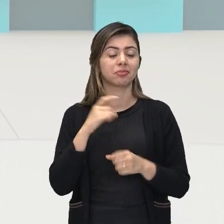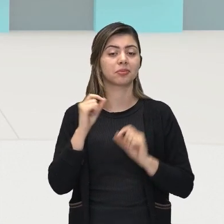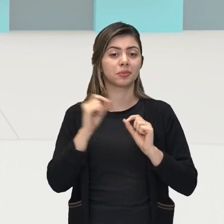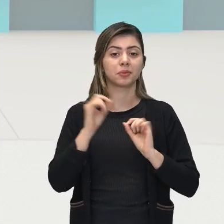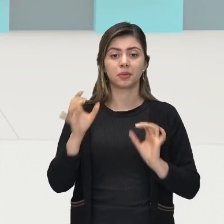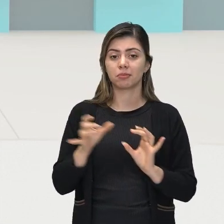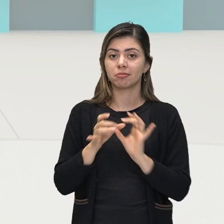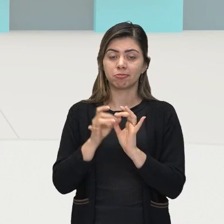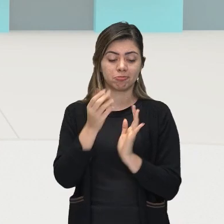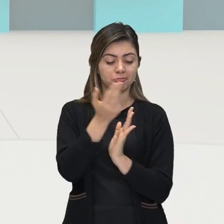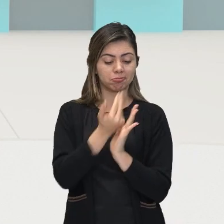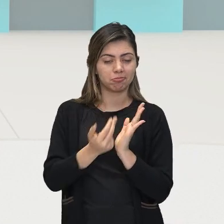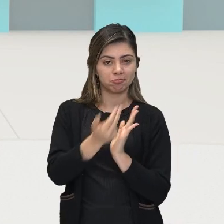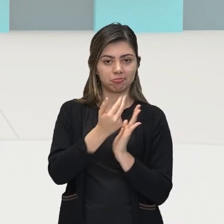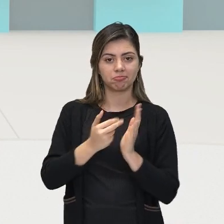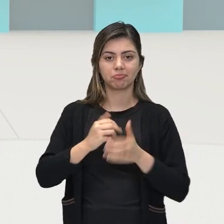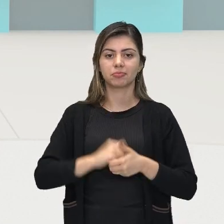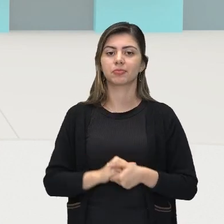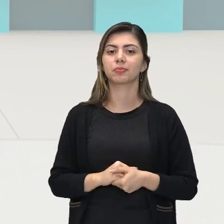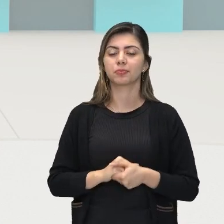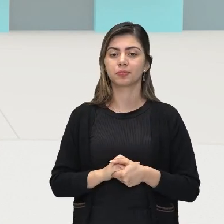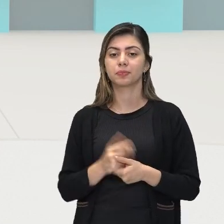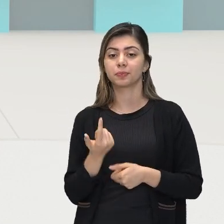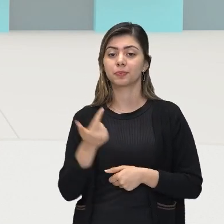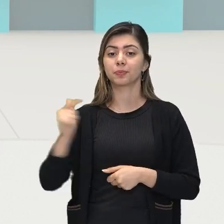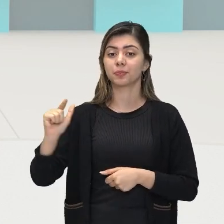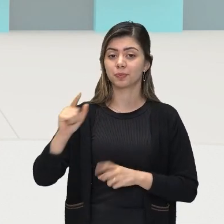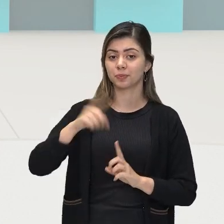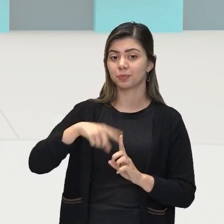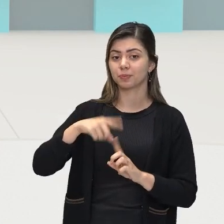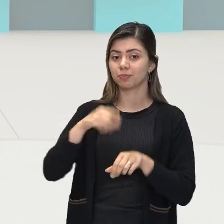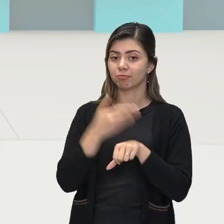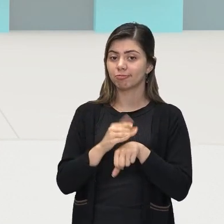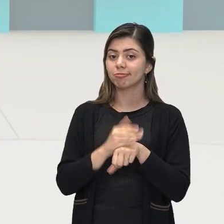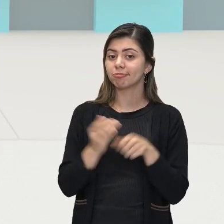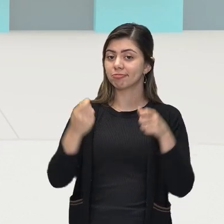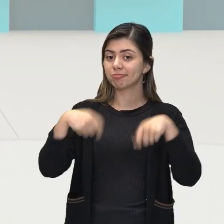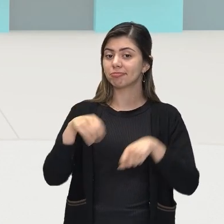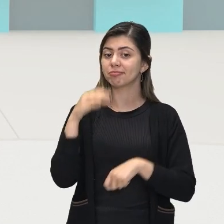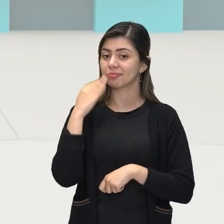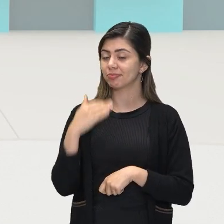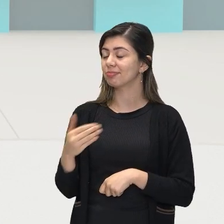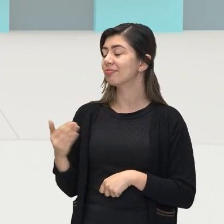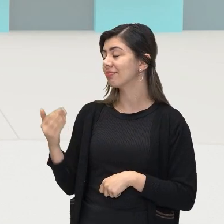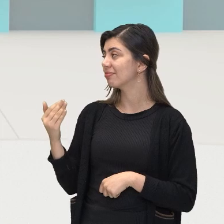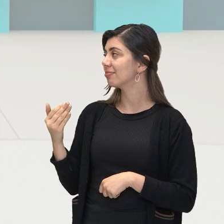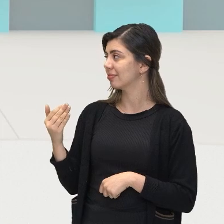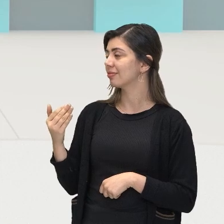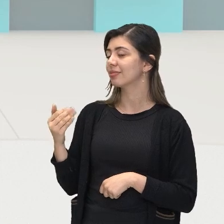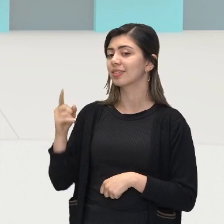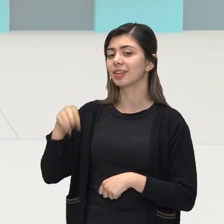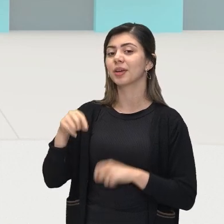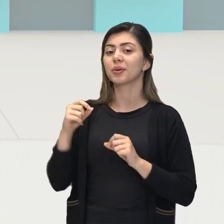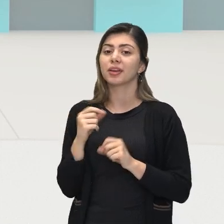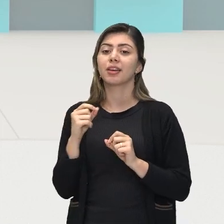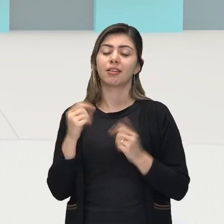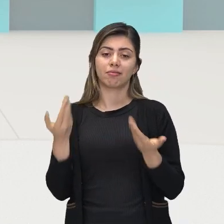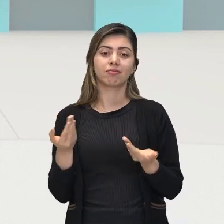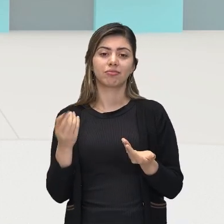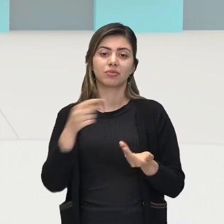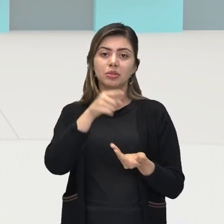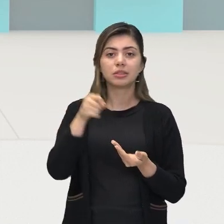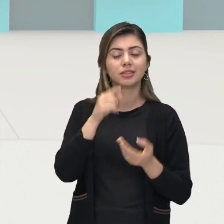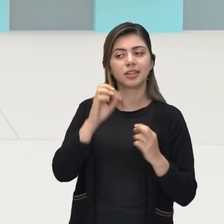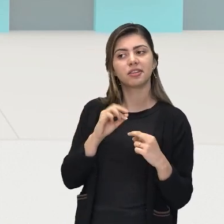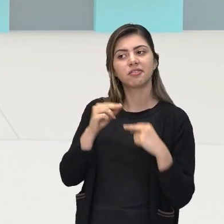atividades manuais. Na próxima atividade que nós vamos ver, depois das manuais, são os turísticos, né? Que é quando você